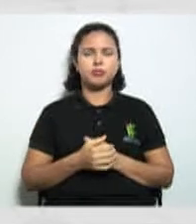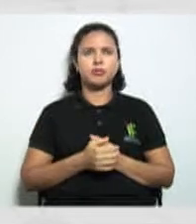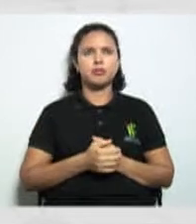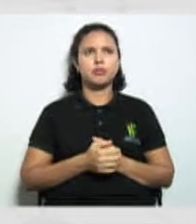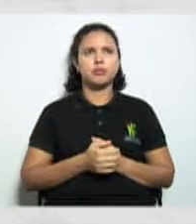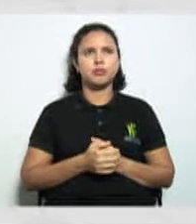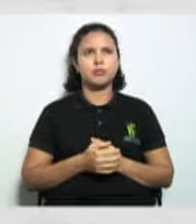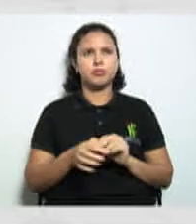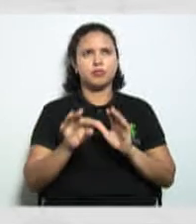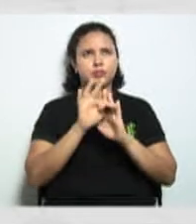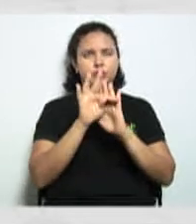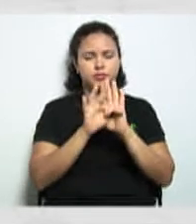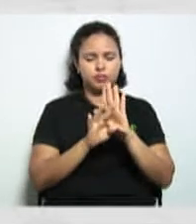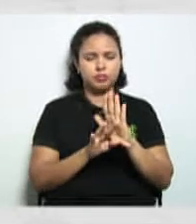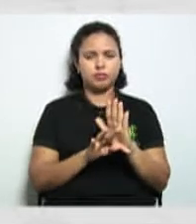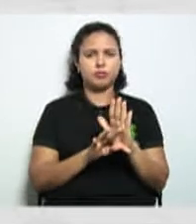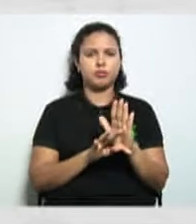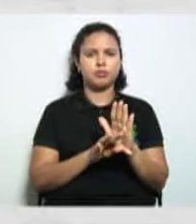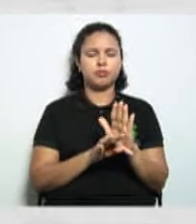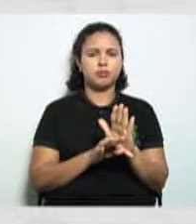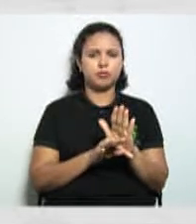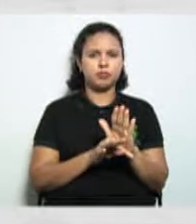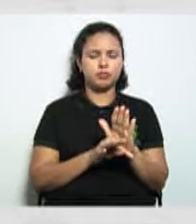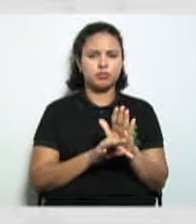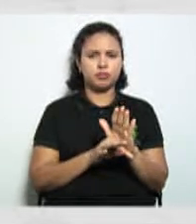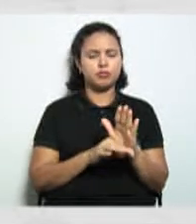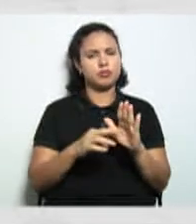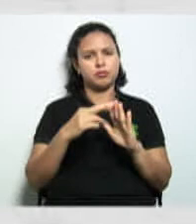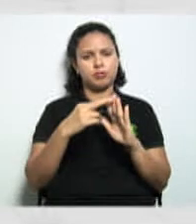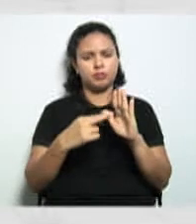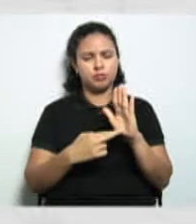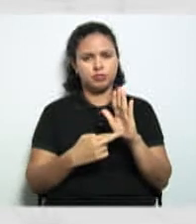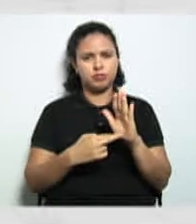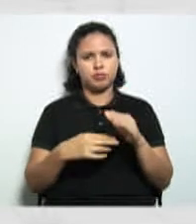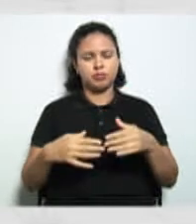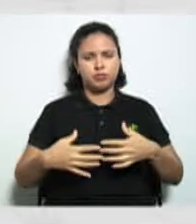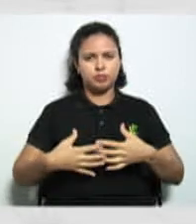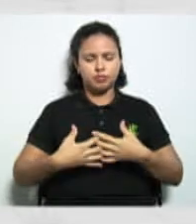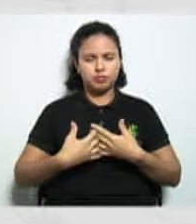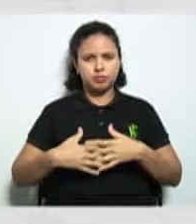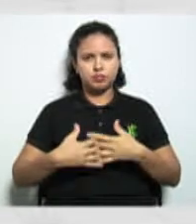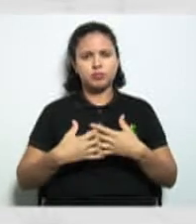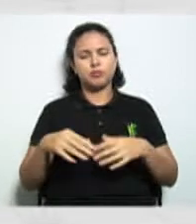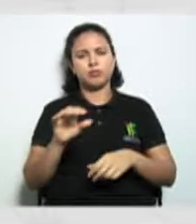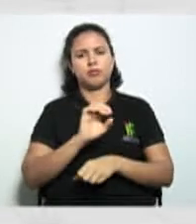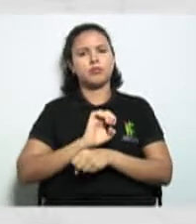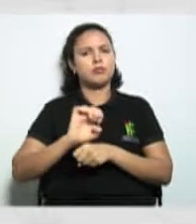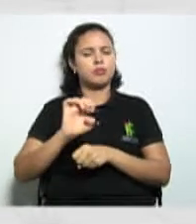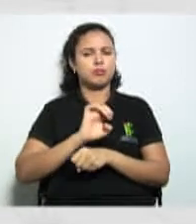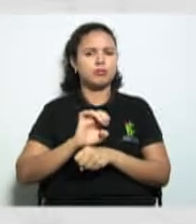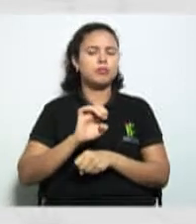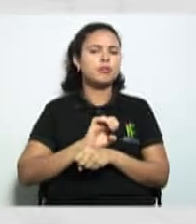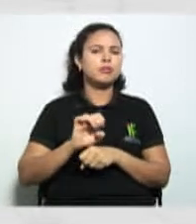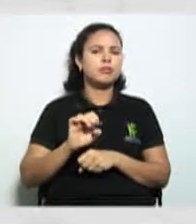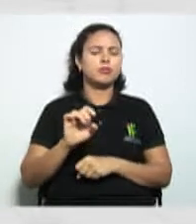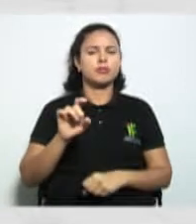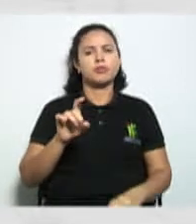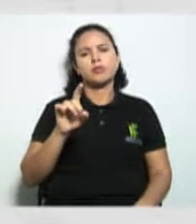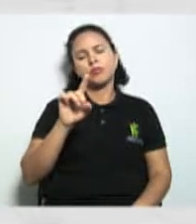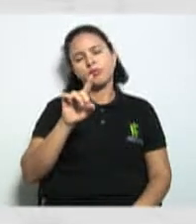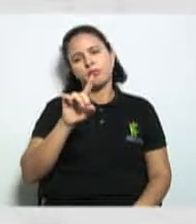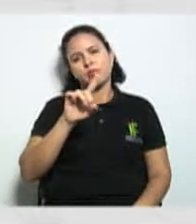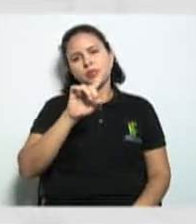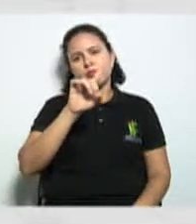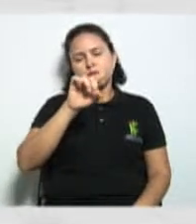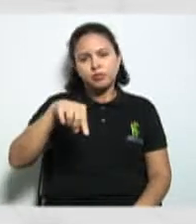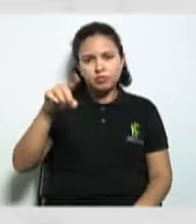lá do texto do regulamento do IFRO sobre estágio. Assinale com X a afirmativa